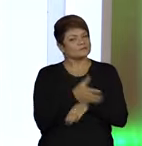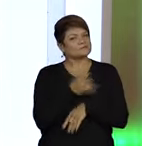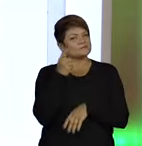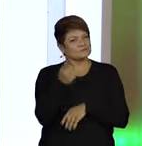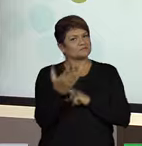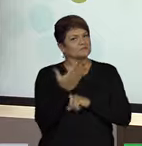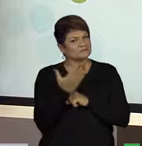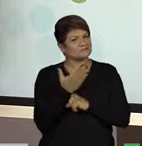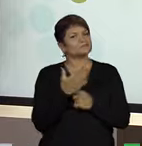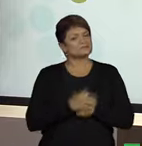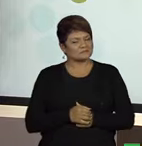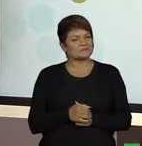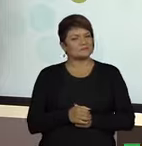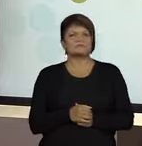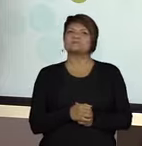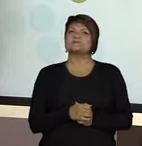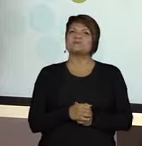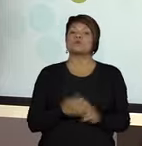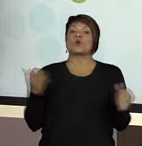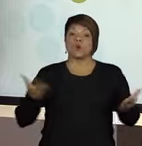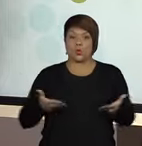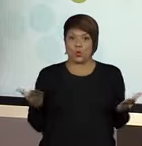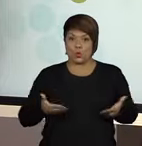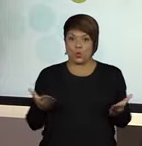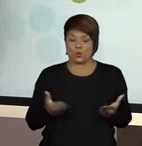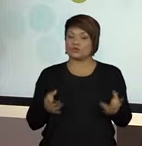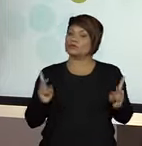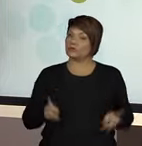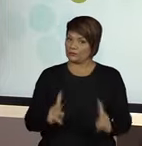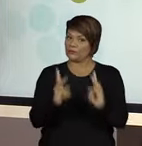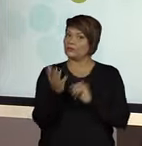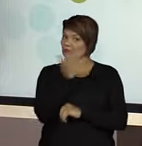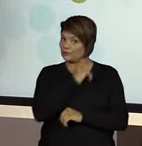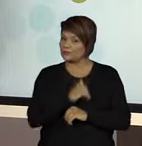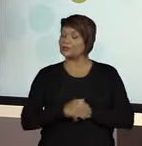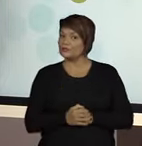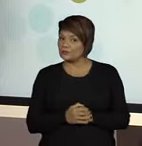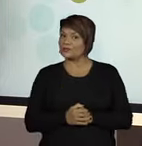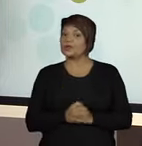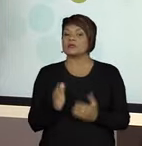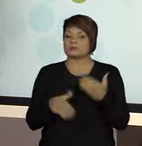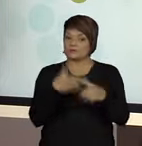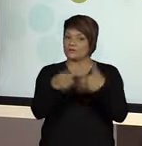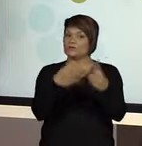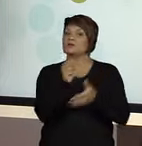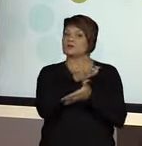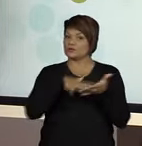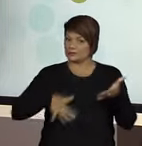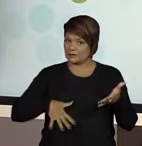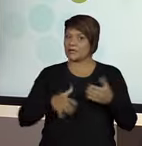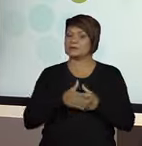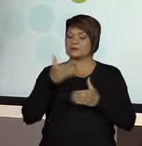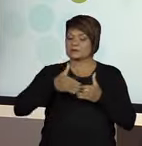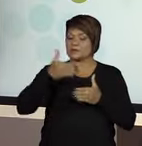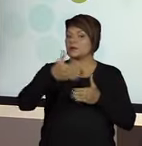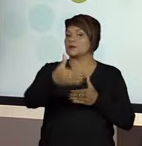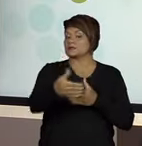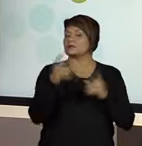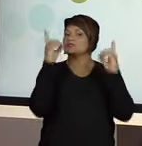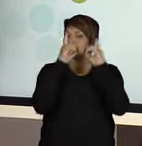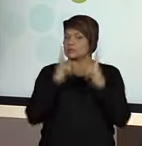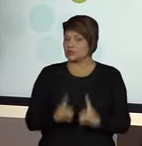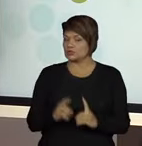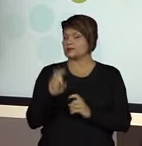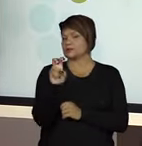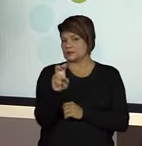vocês. Isso mesmo. E hoje a gente vai continuar desenvolvendo as atividades da sequência didática